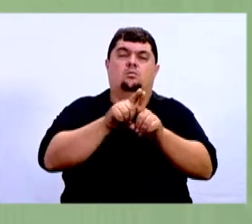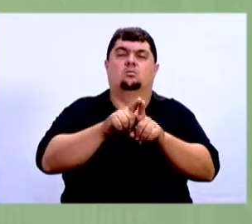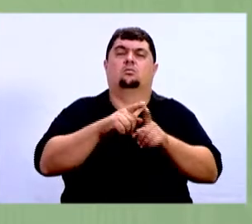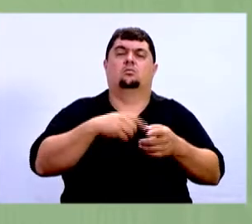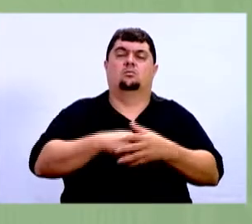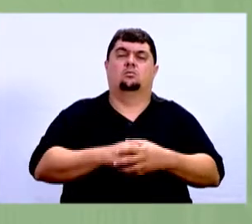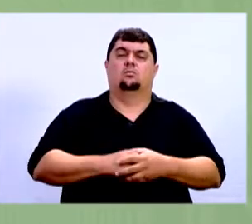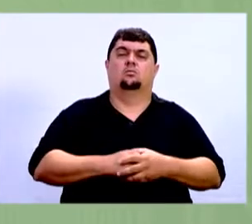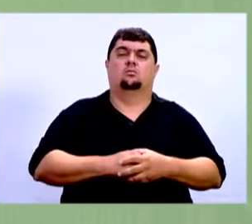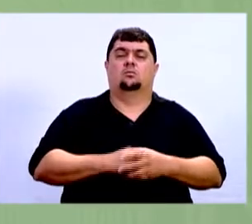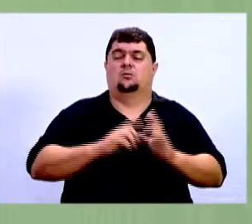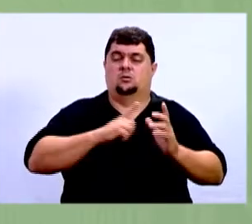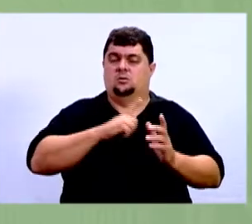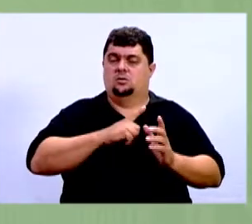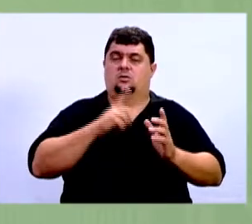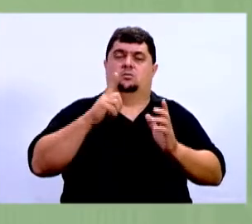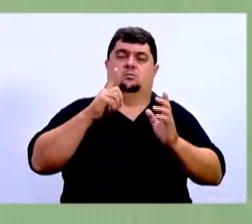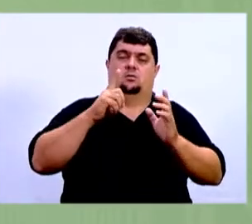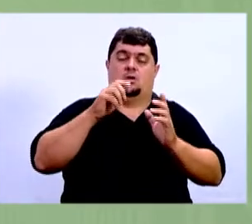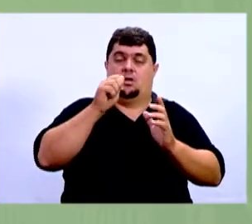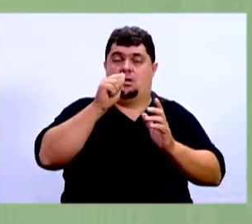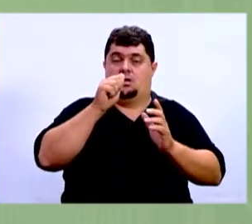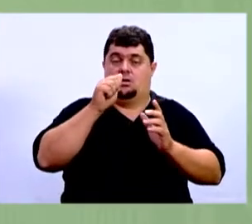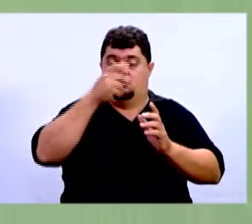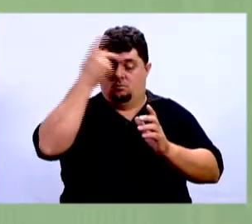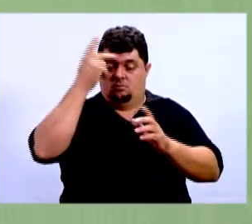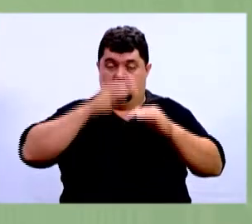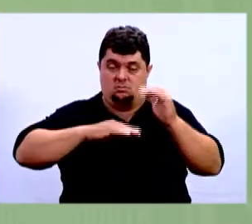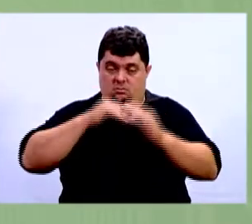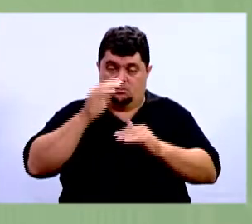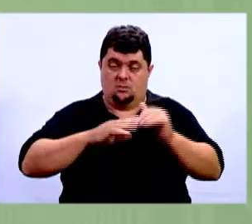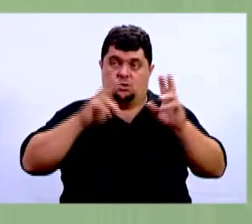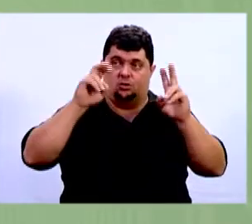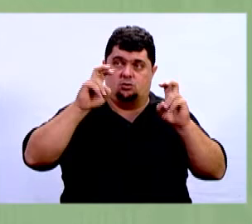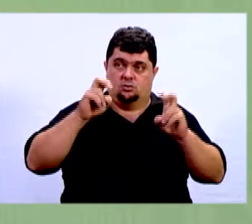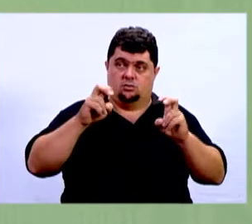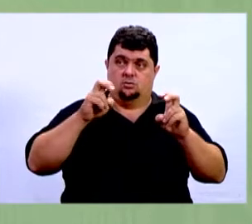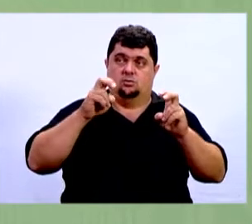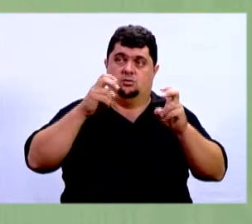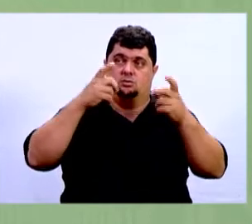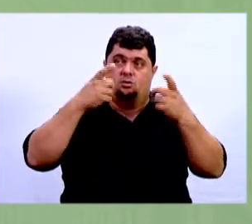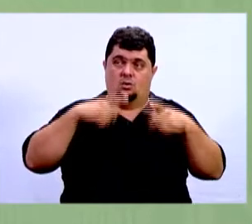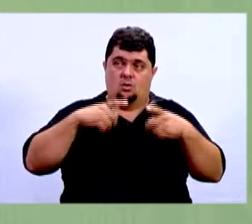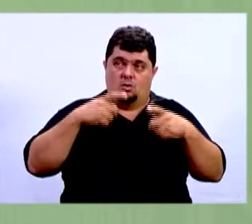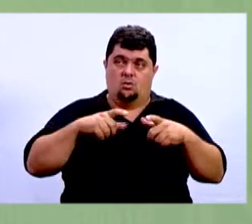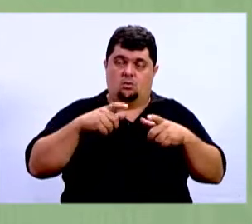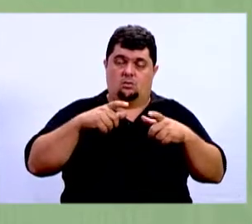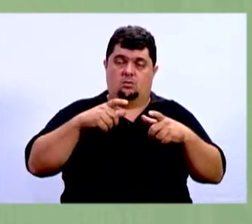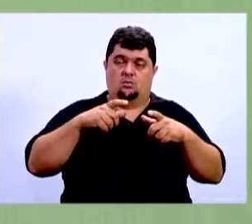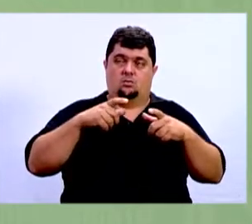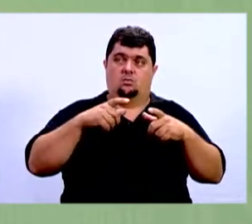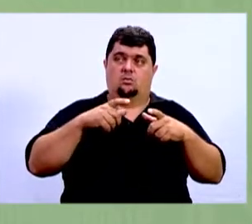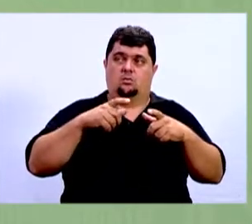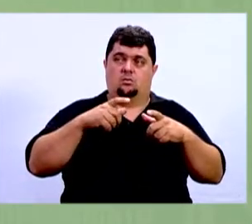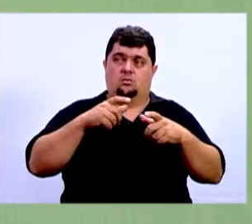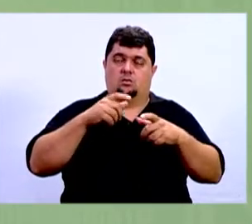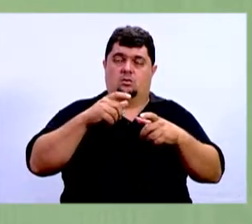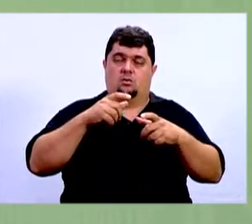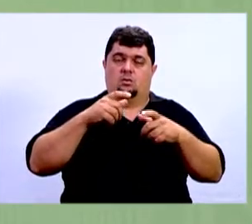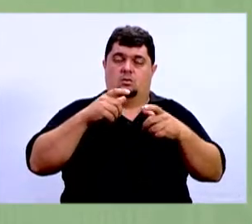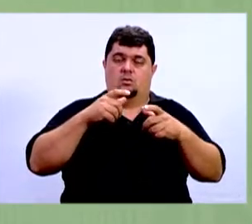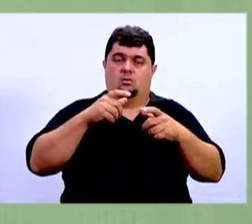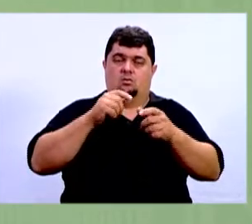Okay? Então eu tenho autor, título, edição, local de publicação, editor e ano. Lembrando que quando eu coloco o autor,